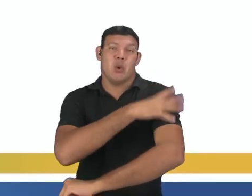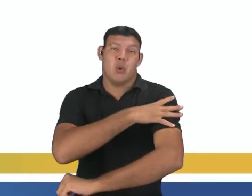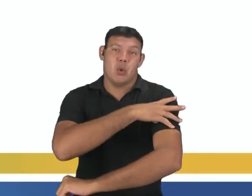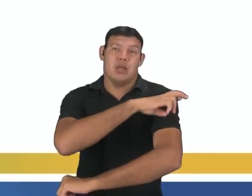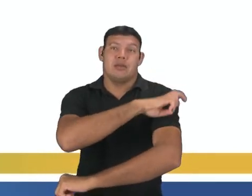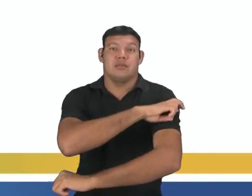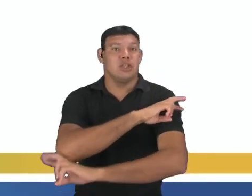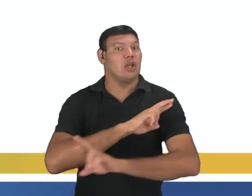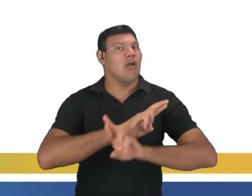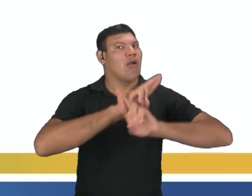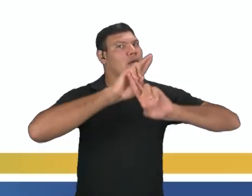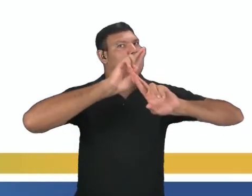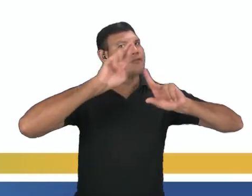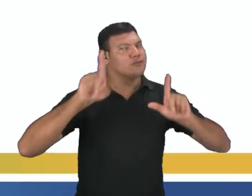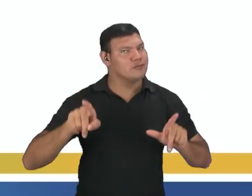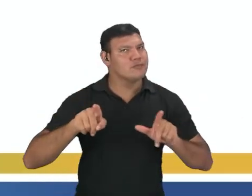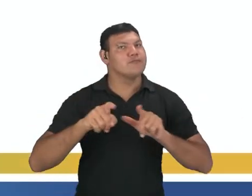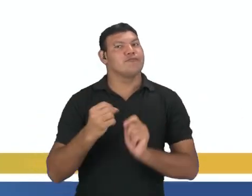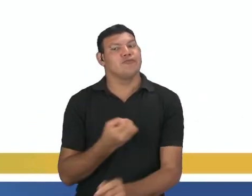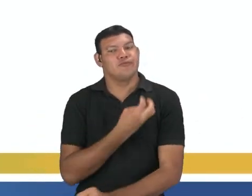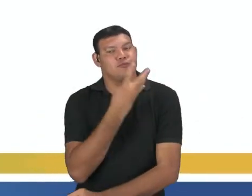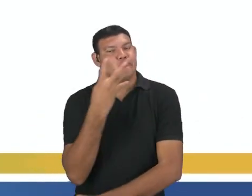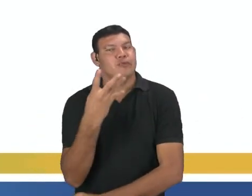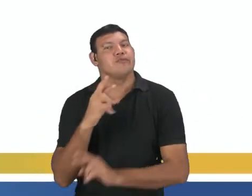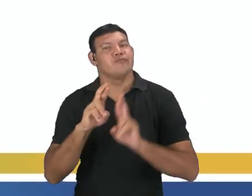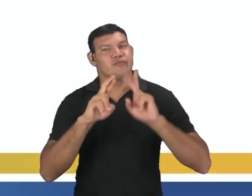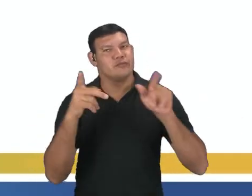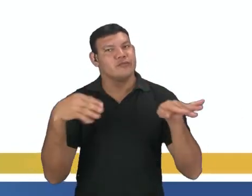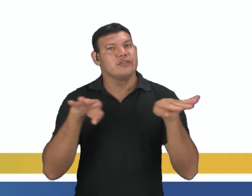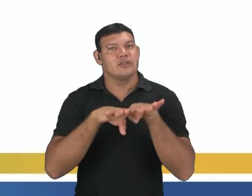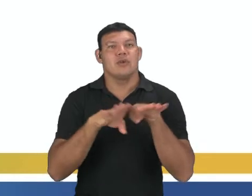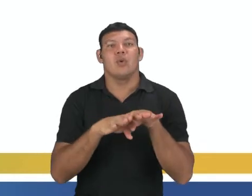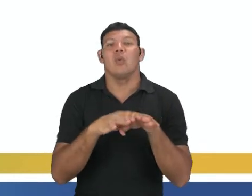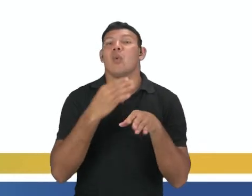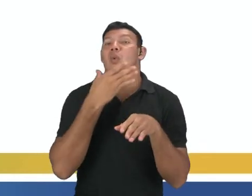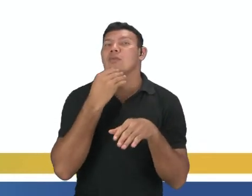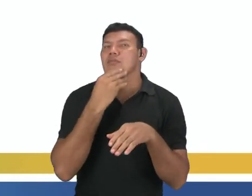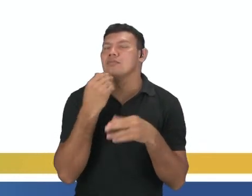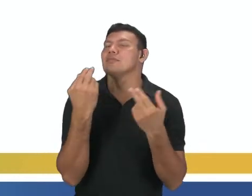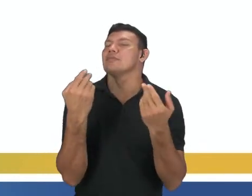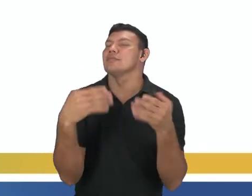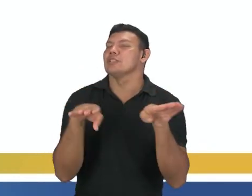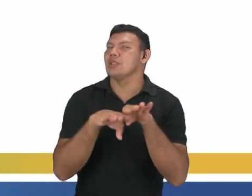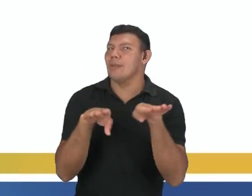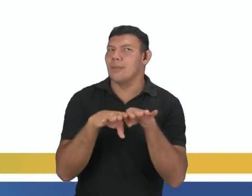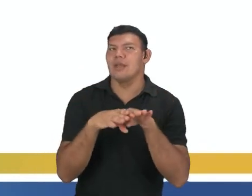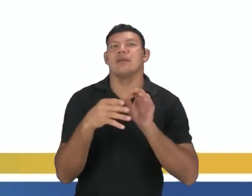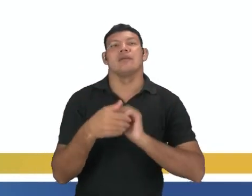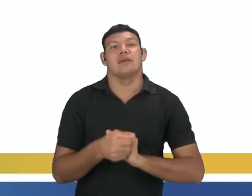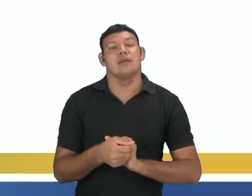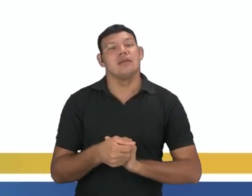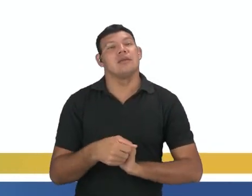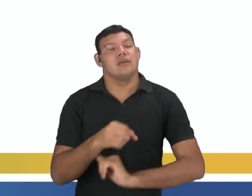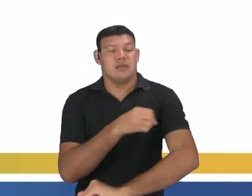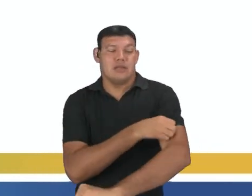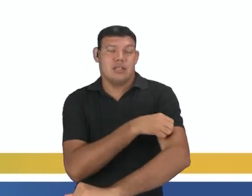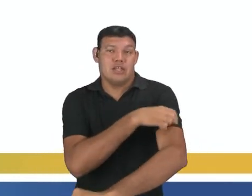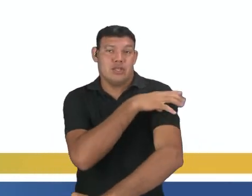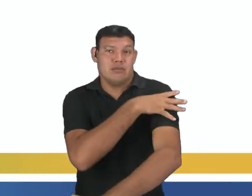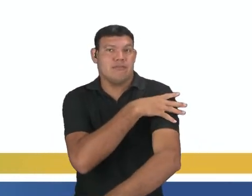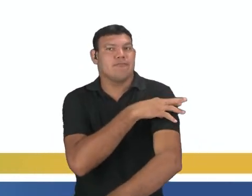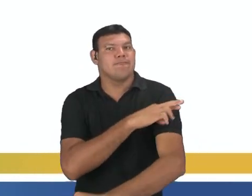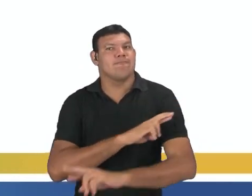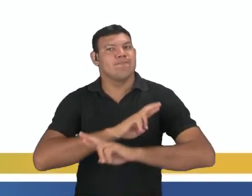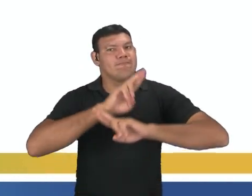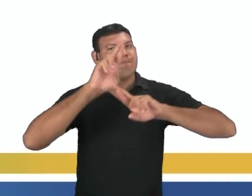diferente. Observaram? Quantidades diferentes. Os meninos são todos esses são meninos, porém em